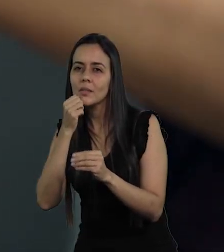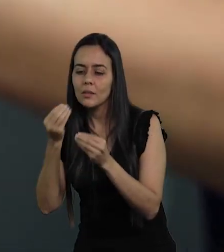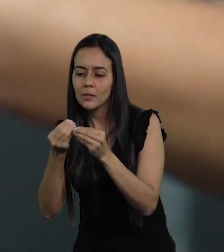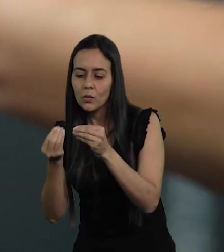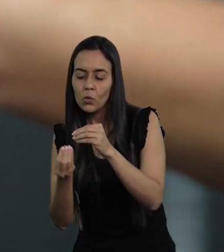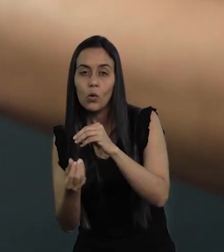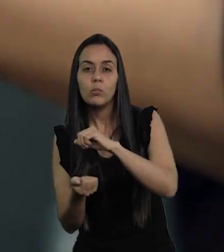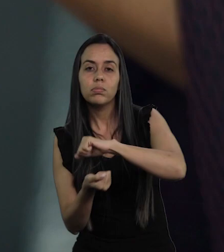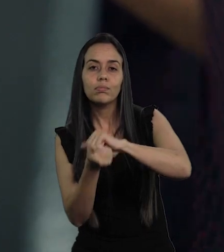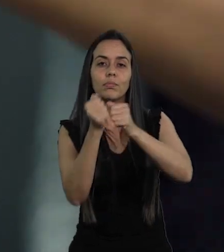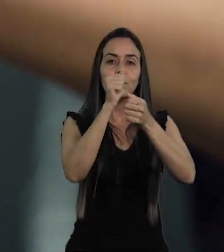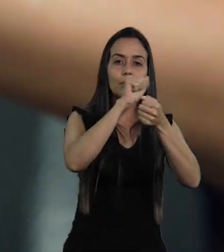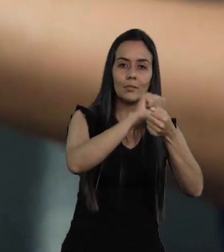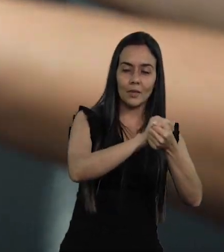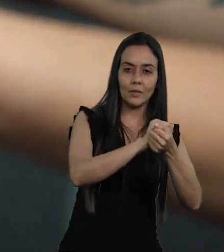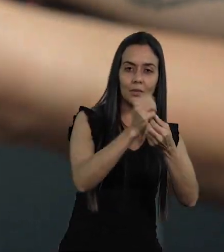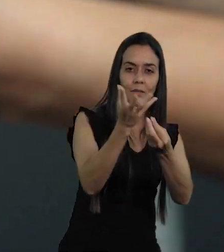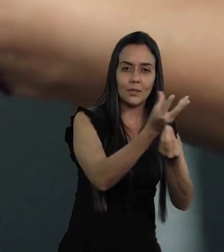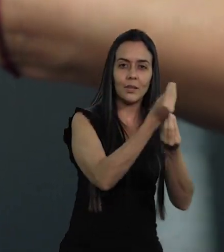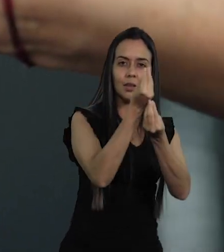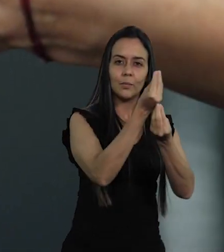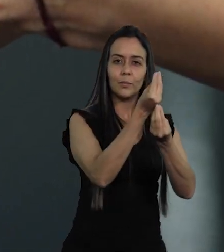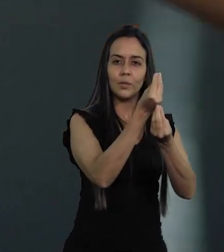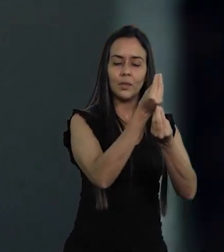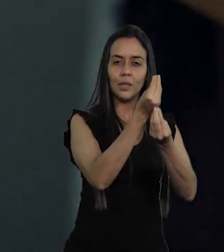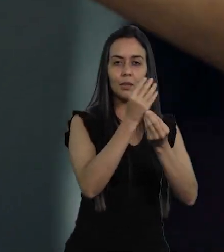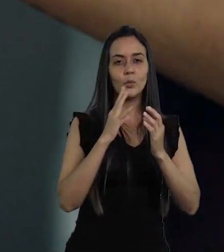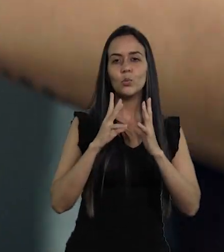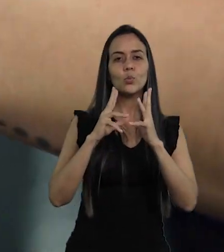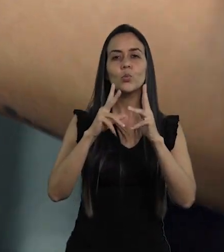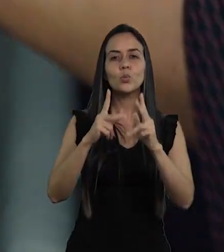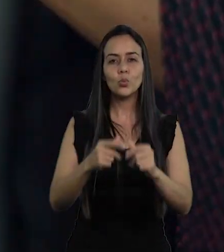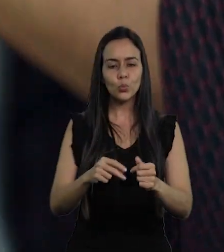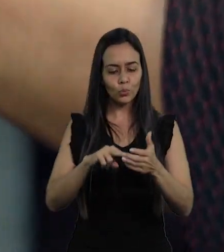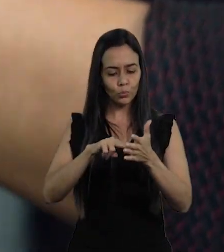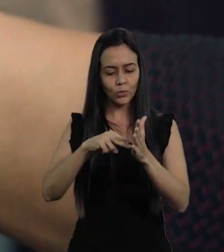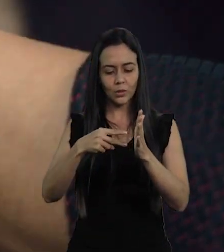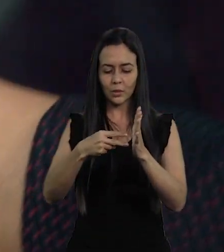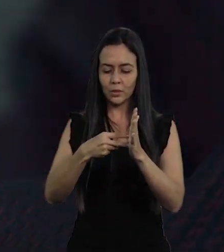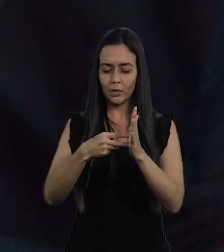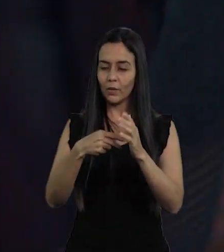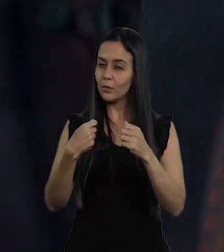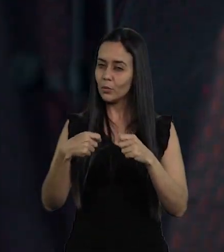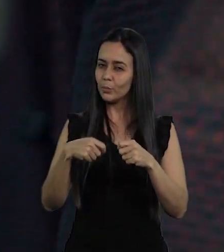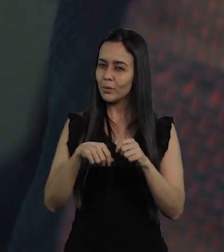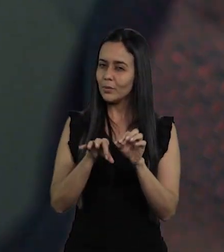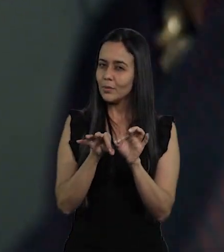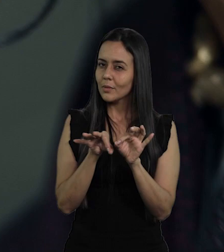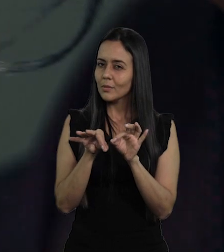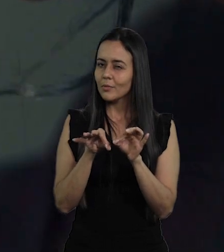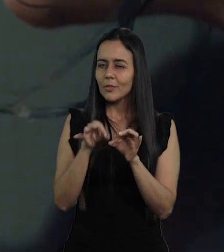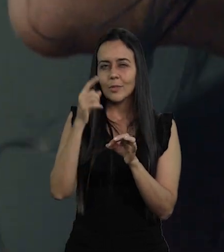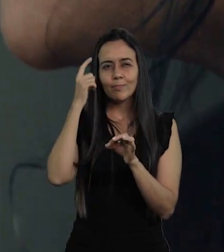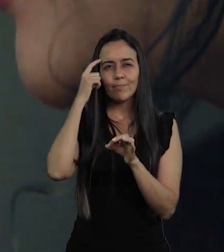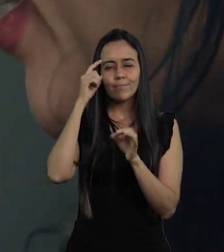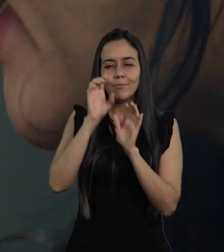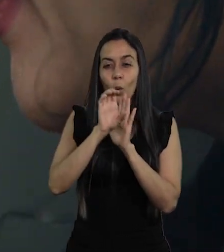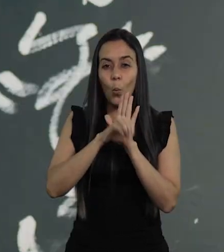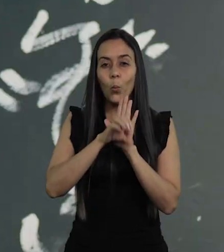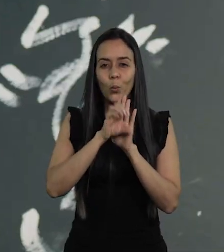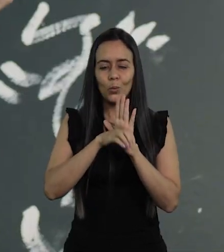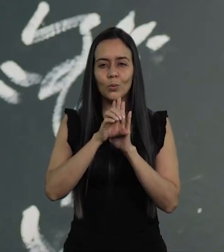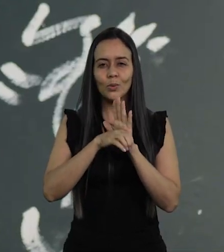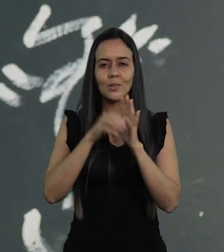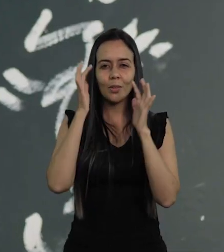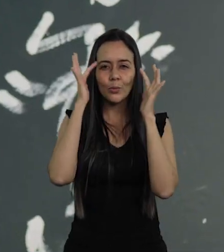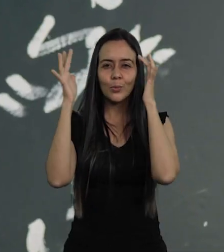tudo é um vazio, nada tem um significado em si. Então, como artistas, nós somos ilusionistas, assim, a gente vai, mas, né?